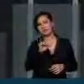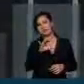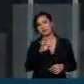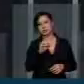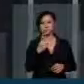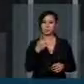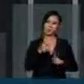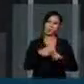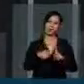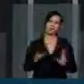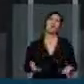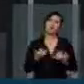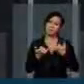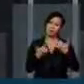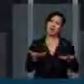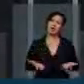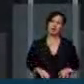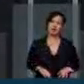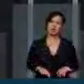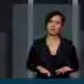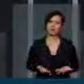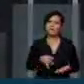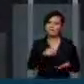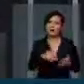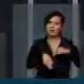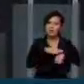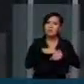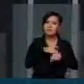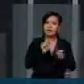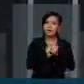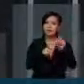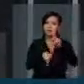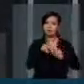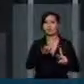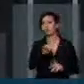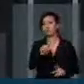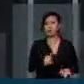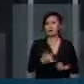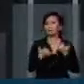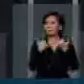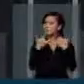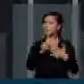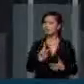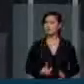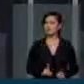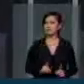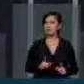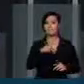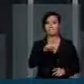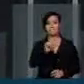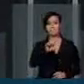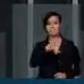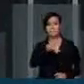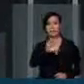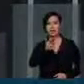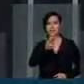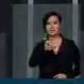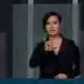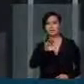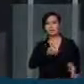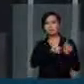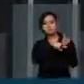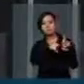brincadeira. Nós temos que dialogar com o povo. Plebiscito, inclusive, não é só para reforma política. Plebiscito é